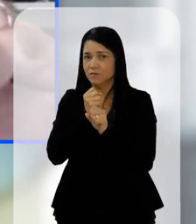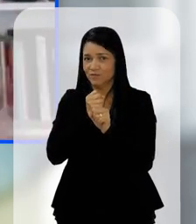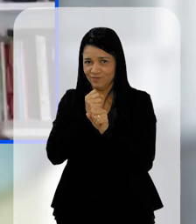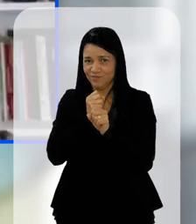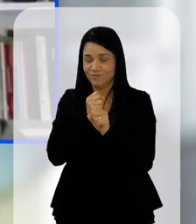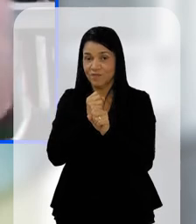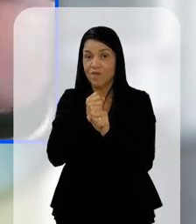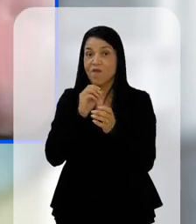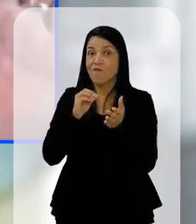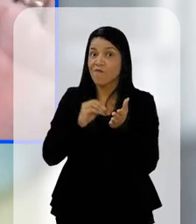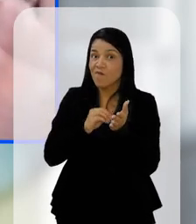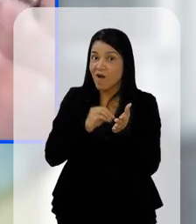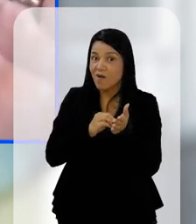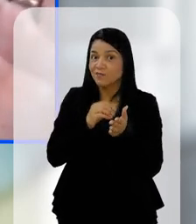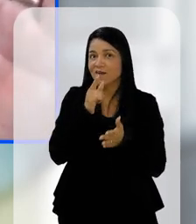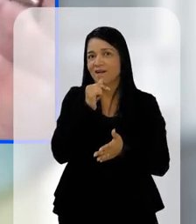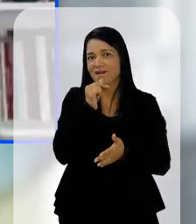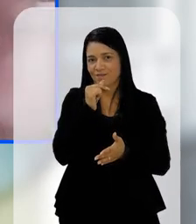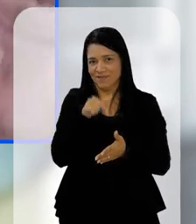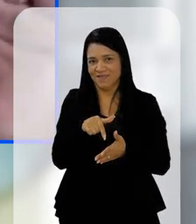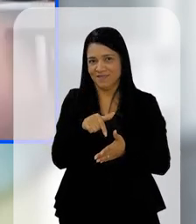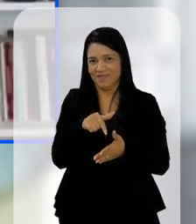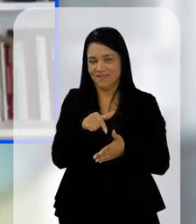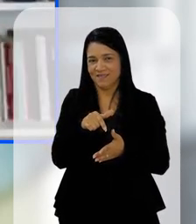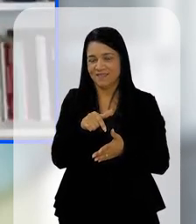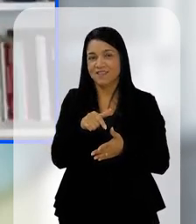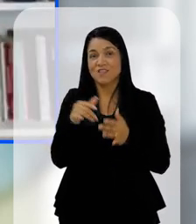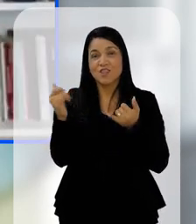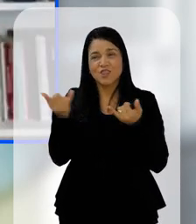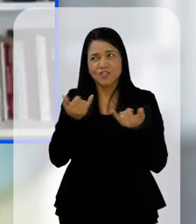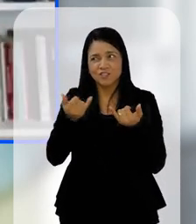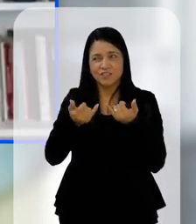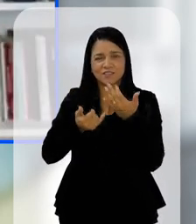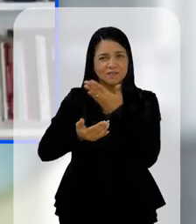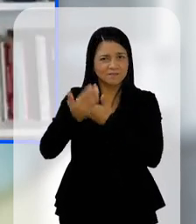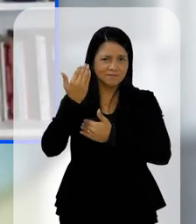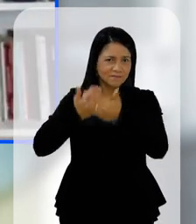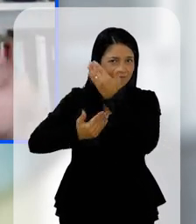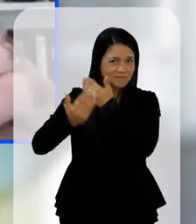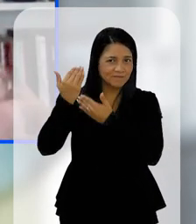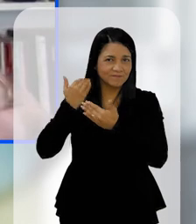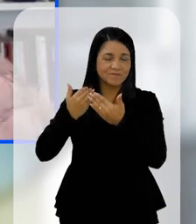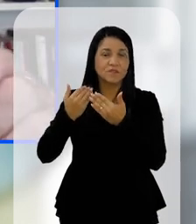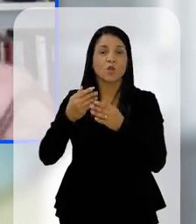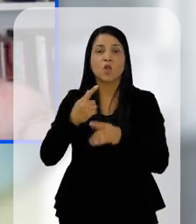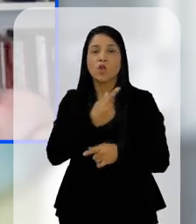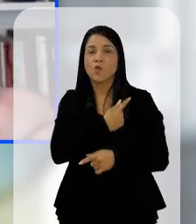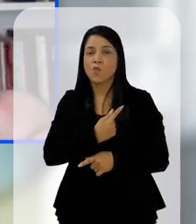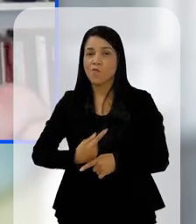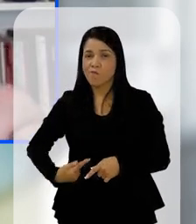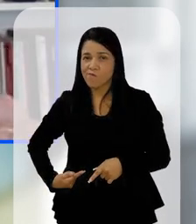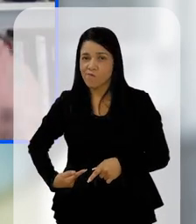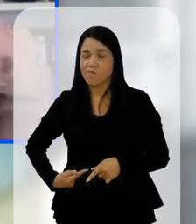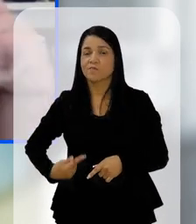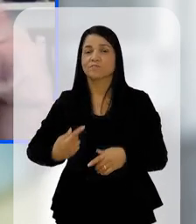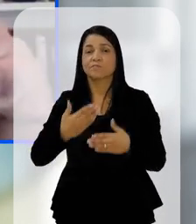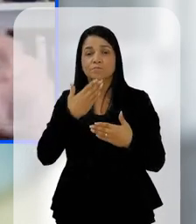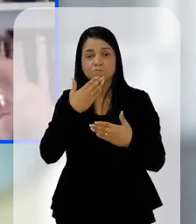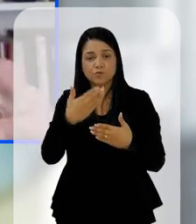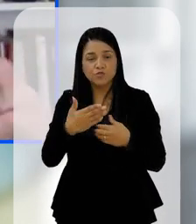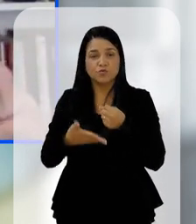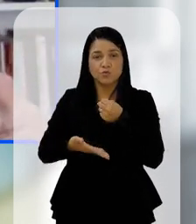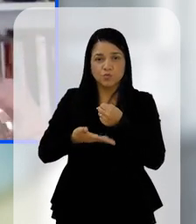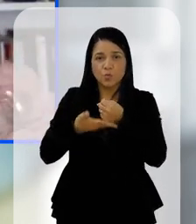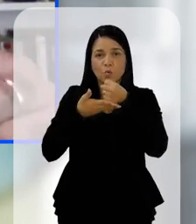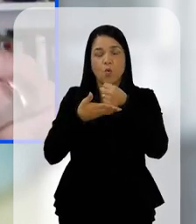tempo. Só que de falta de água. Falta de água. Se a gente buscar em notícias do passado, governos recorrentes